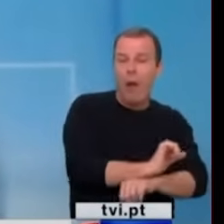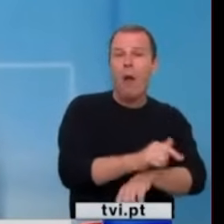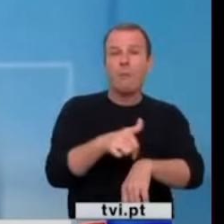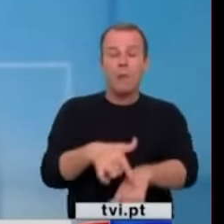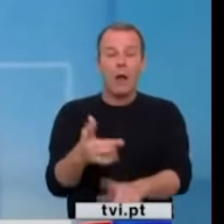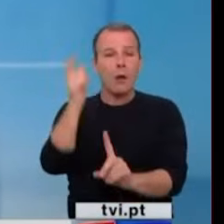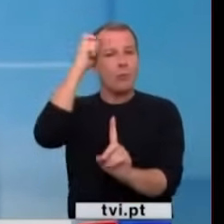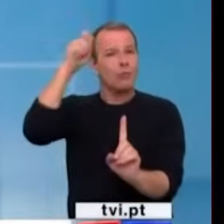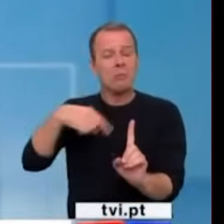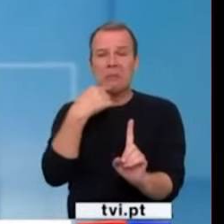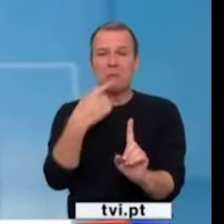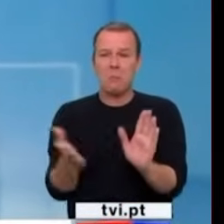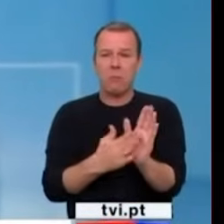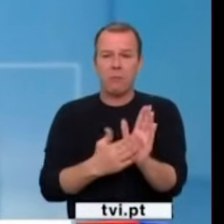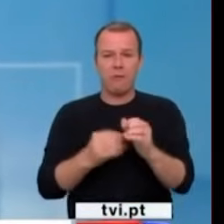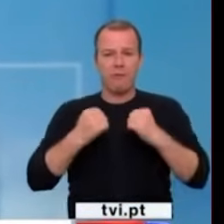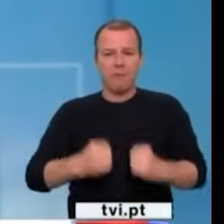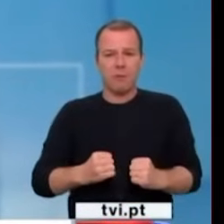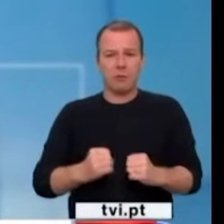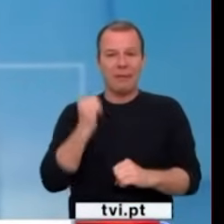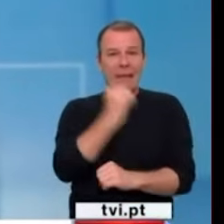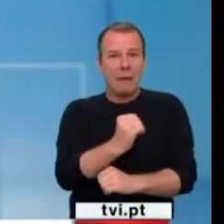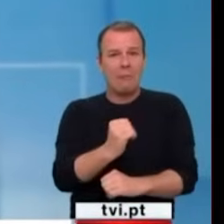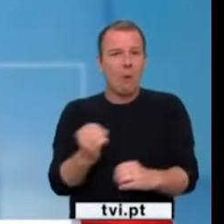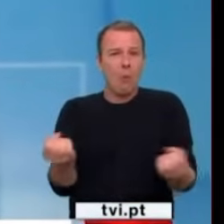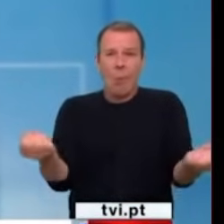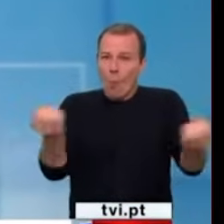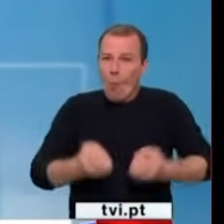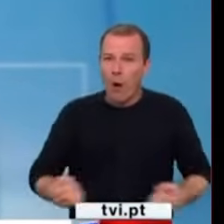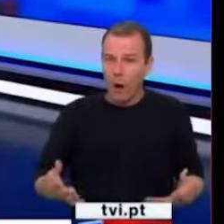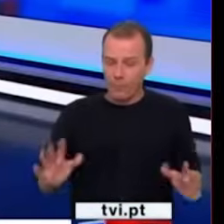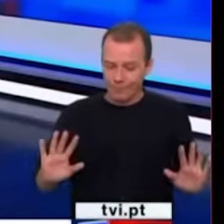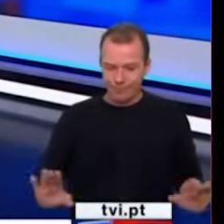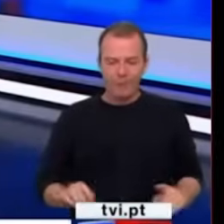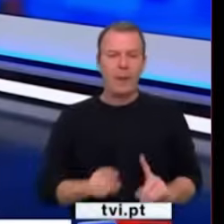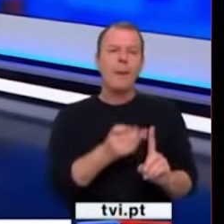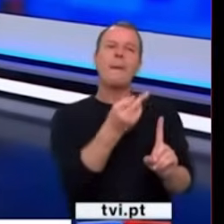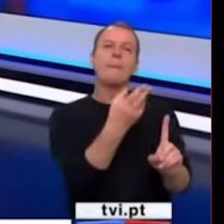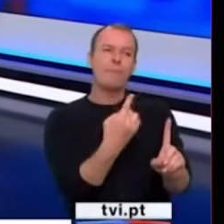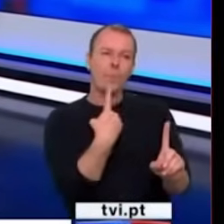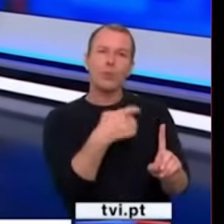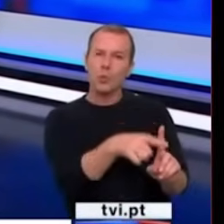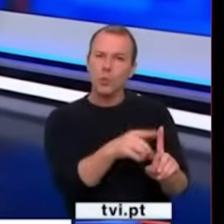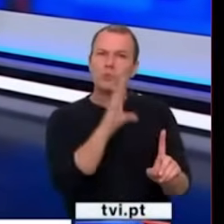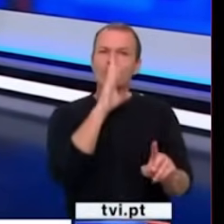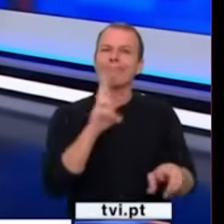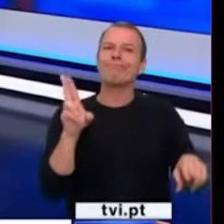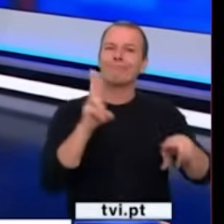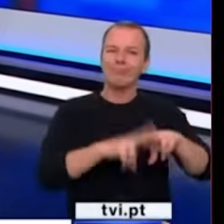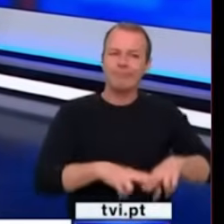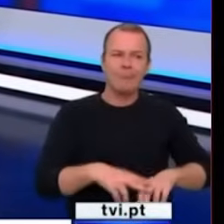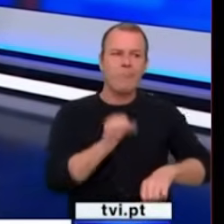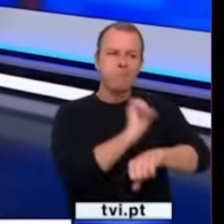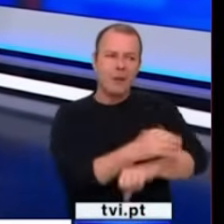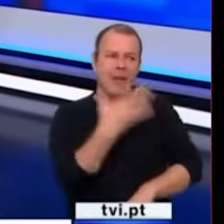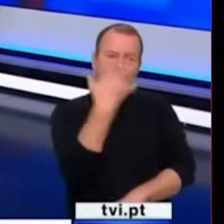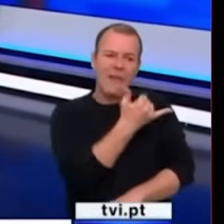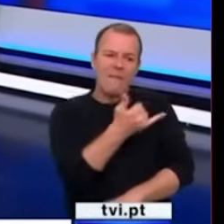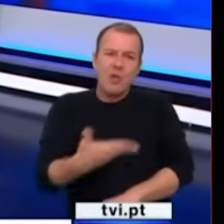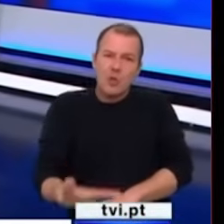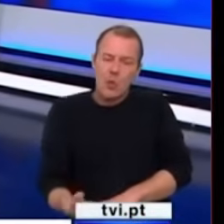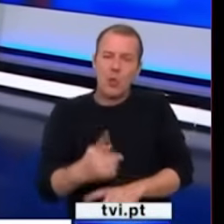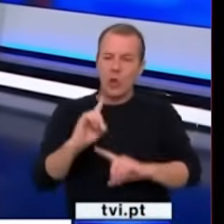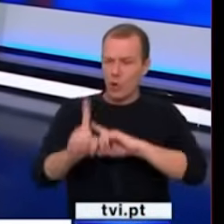há indícios fortes de qualquer crime Pedro Nuno Santos ter arguidos detidos 21 dias para depois saírem em